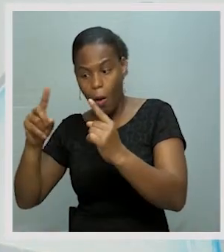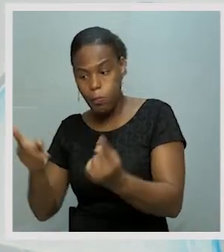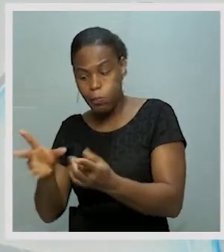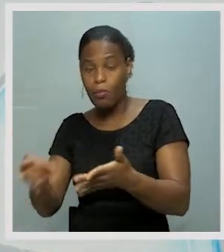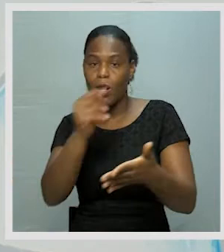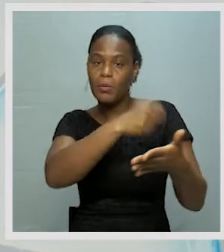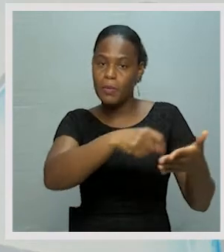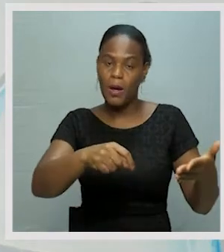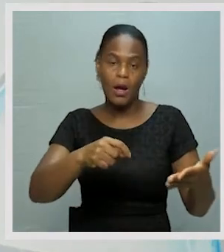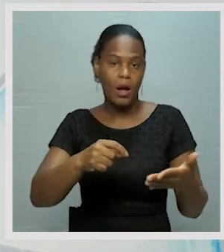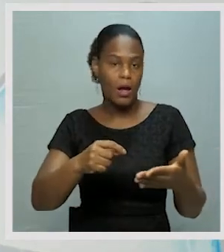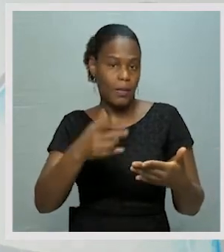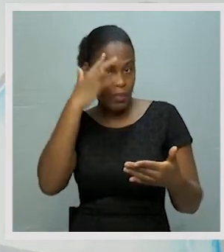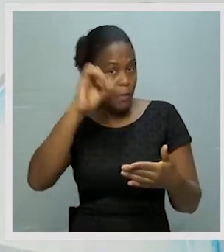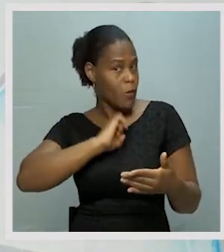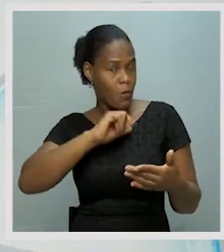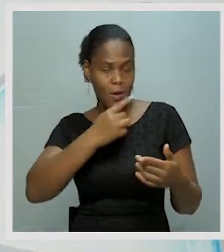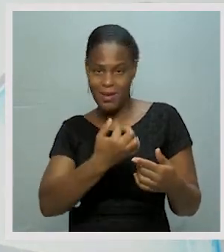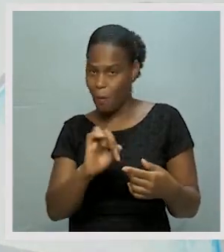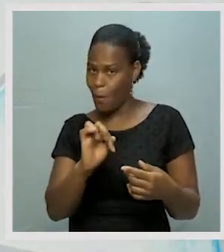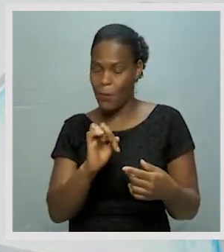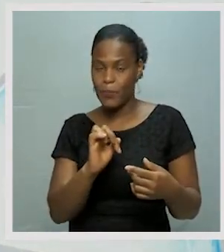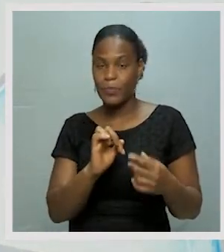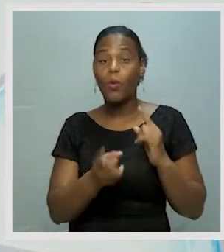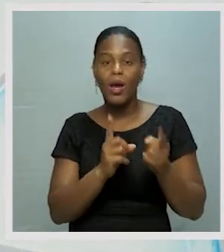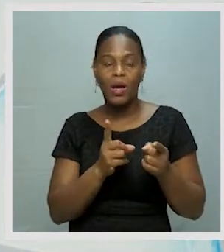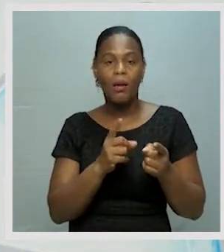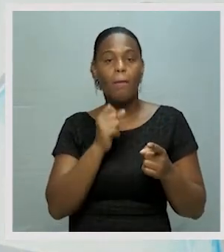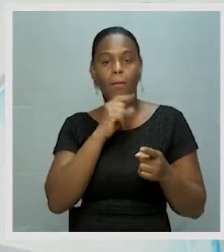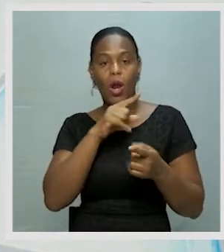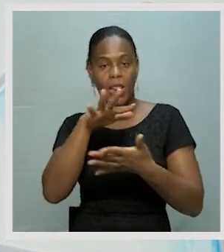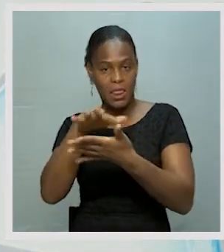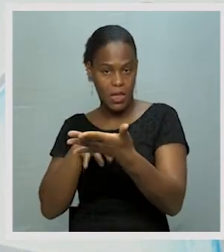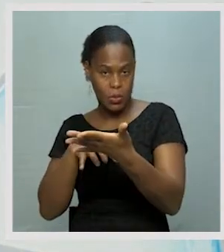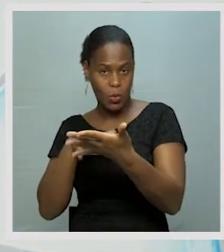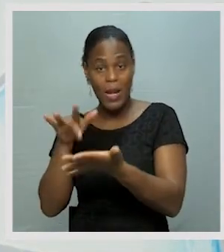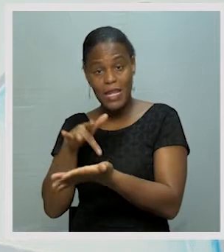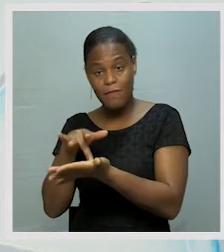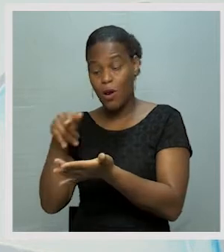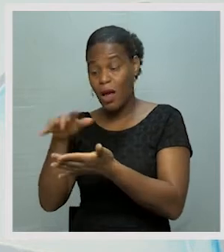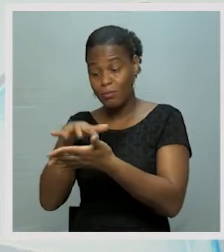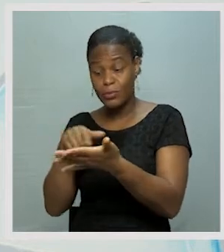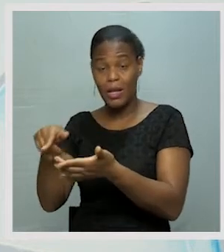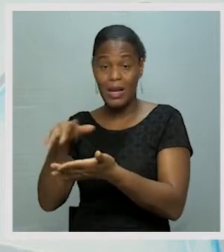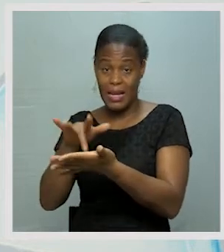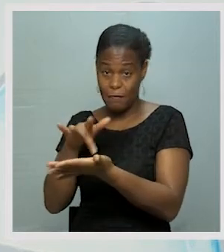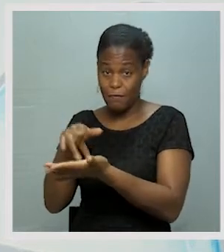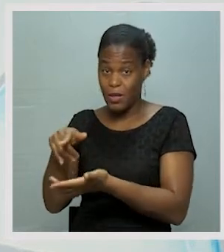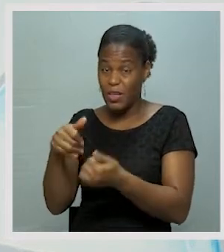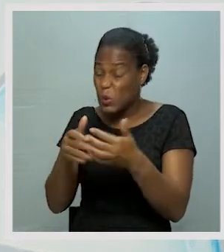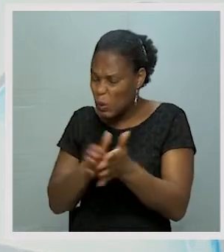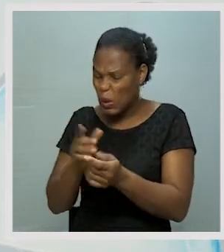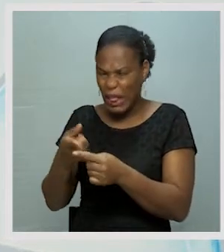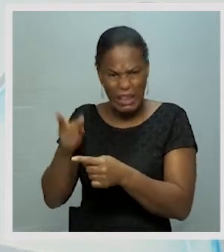é isto de resumir. Que nós podemos pegar um capítulo de um texto, de uma obra, porque nem tudo naquela obra nos interessa naquele